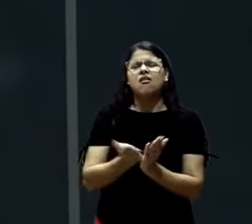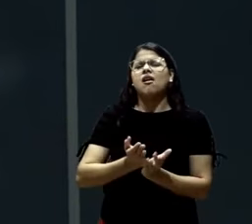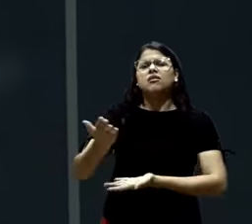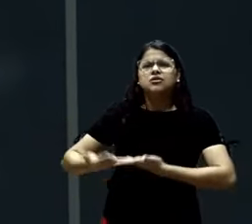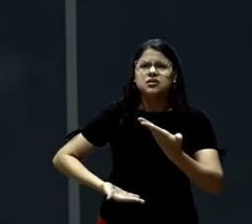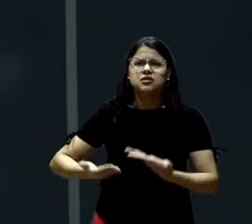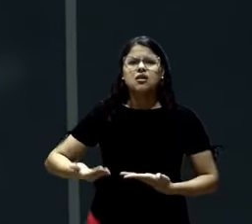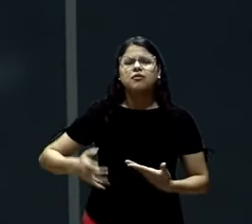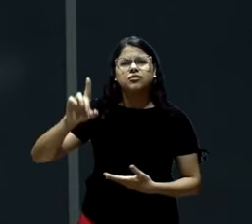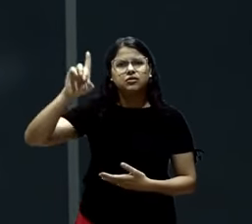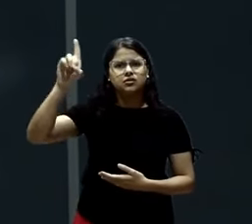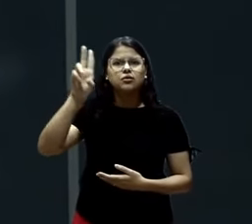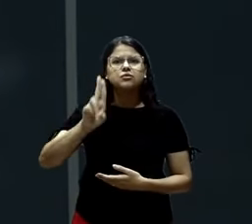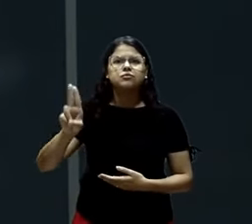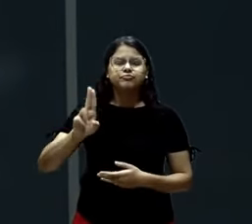Deus.